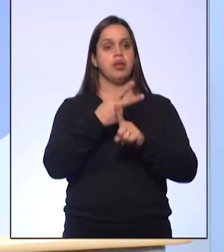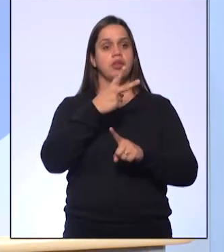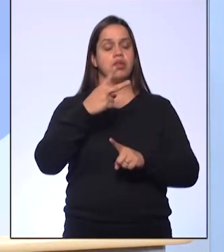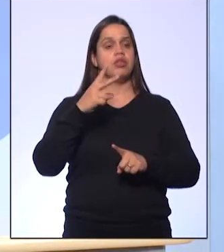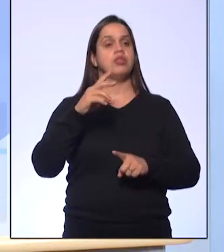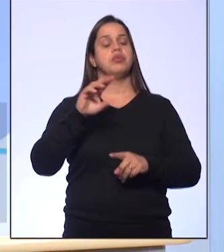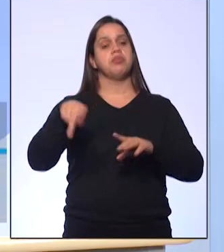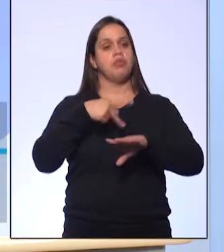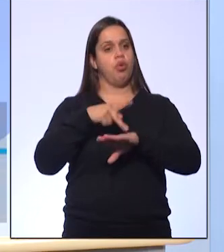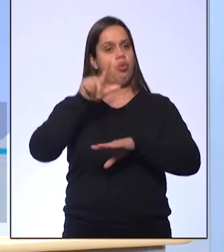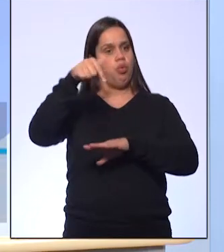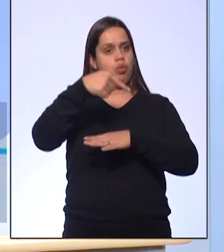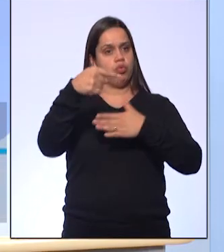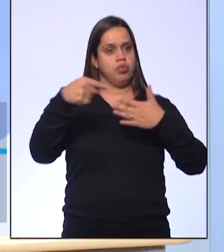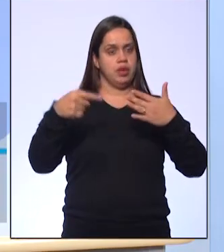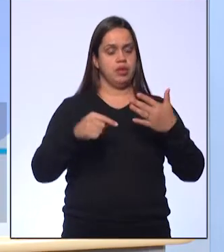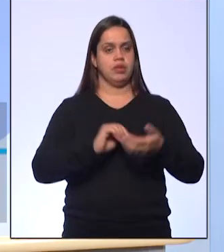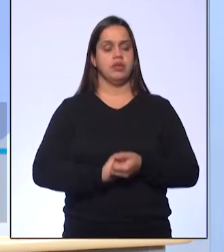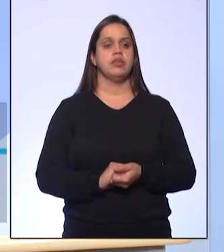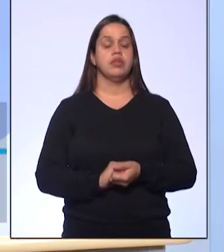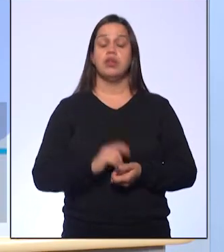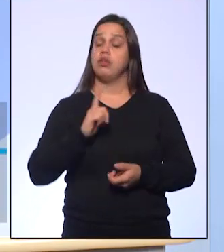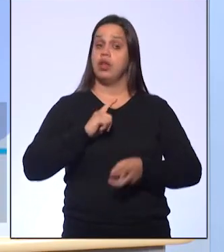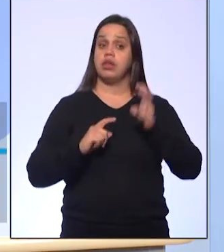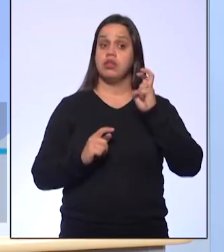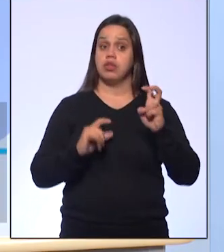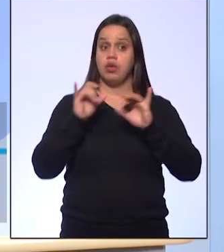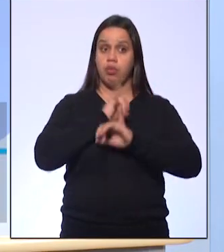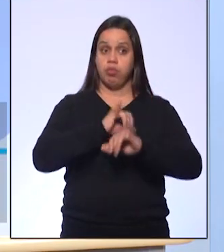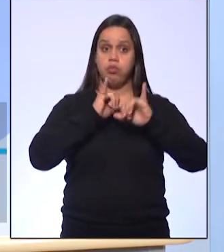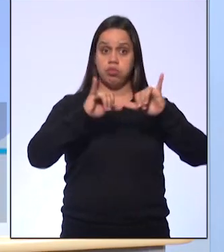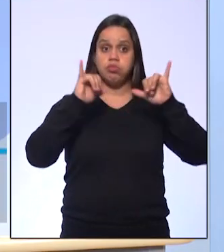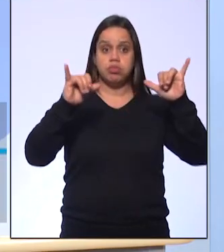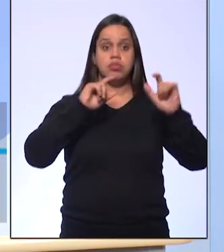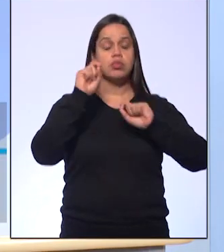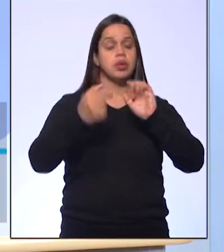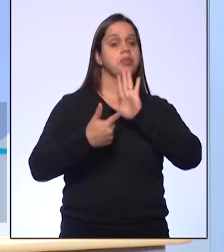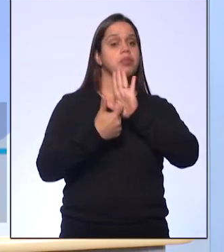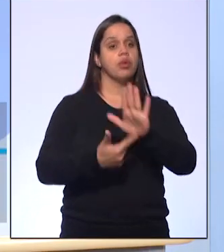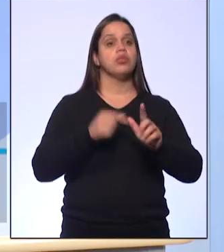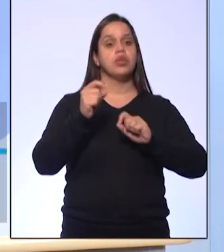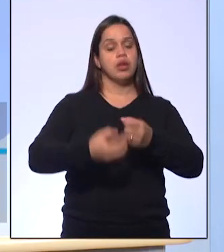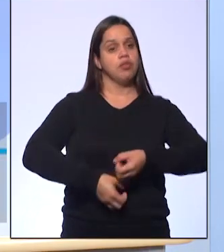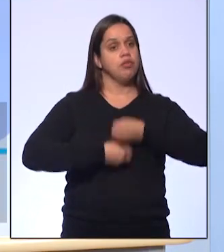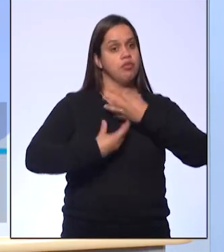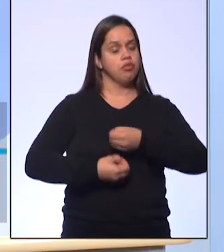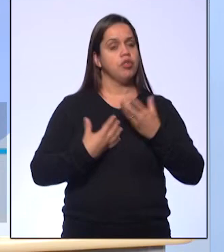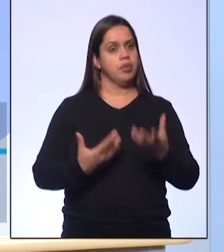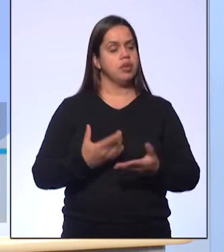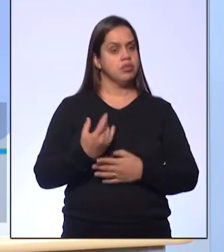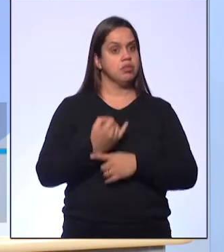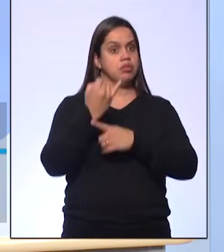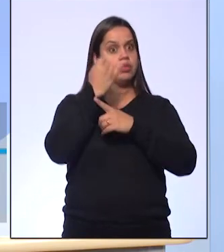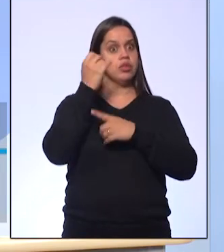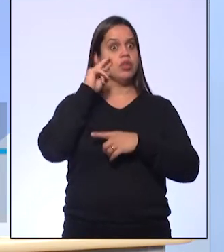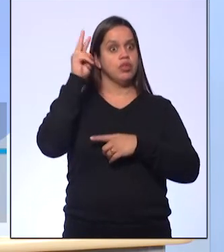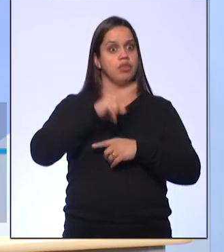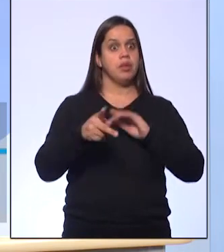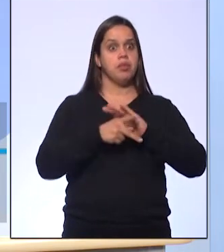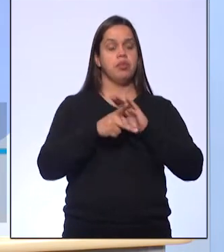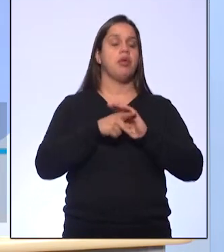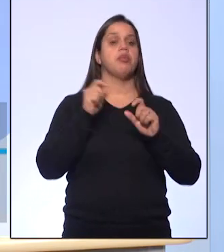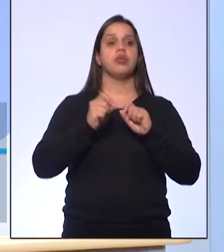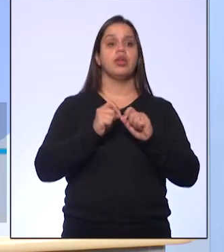5 notícias que justamente trazem aí uma informação muito rica quando a gente fala em fluxo